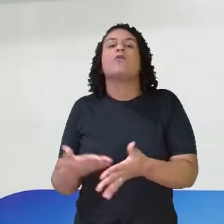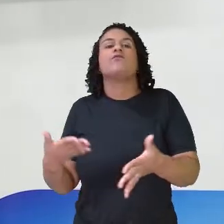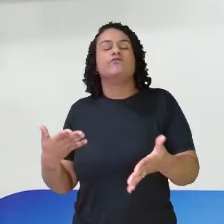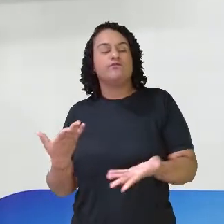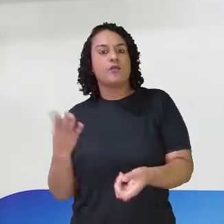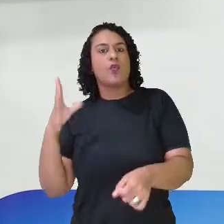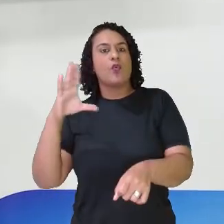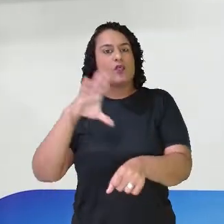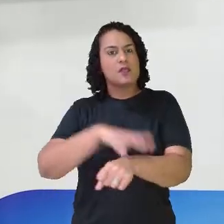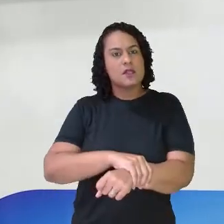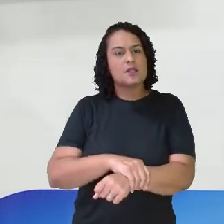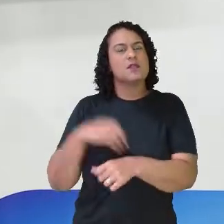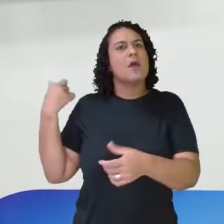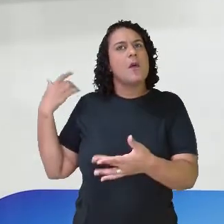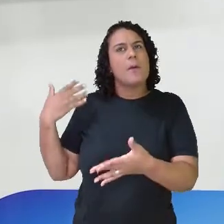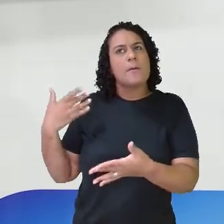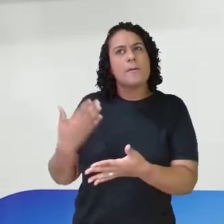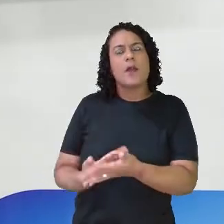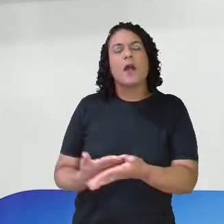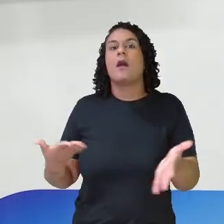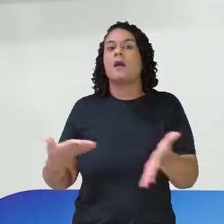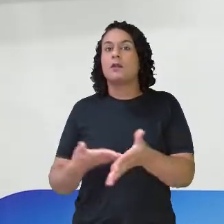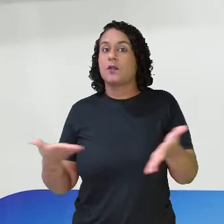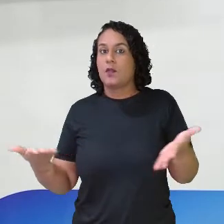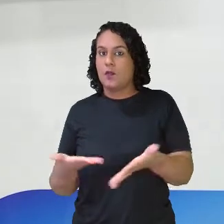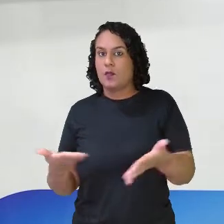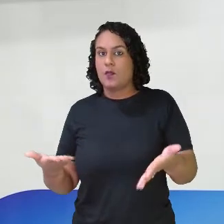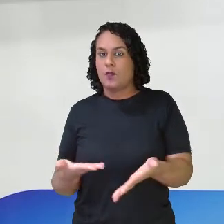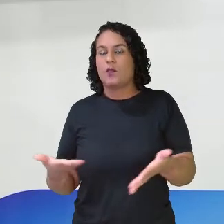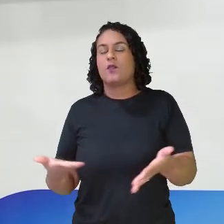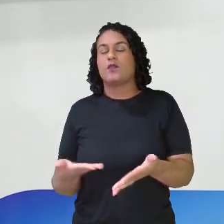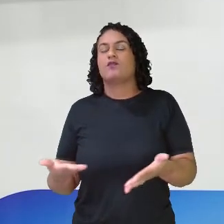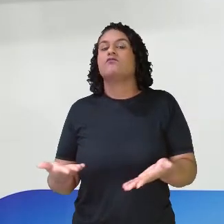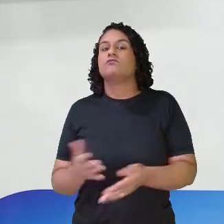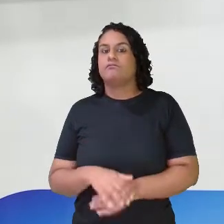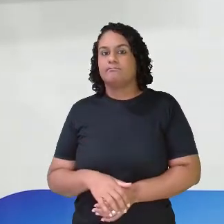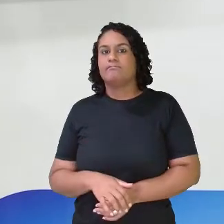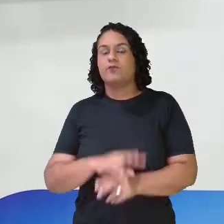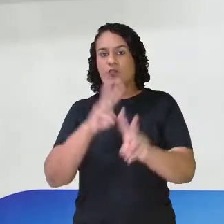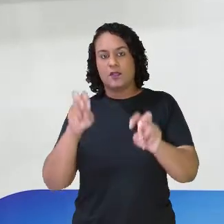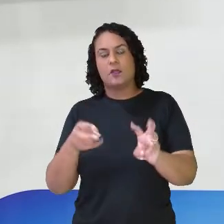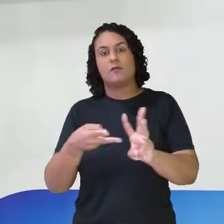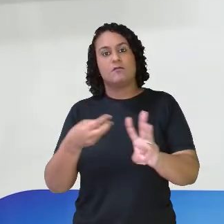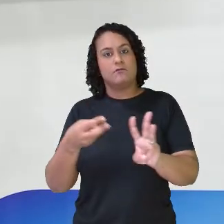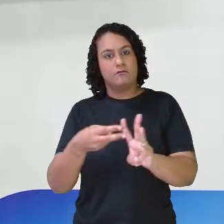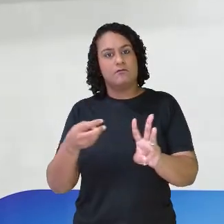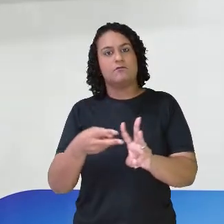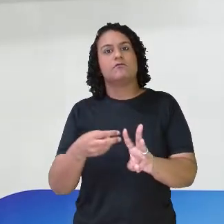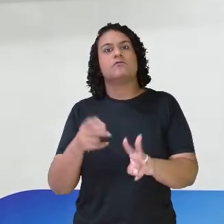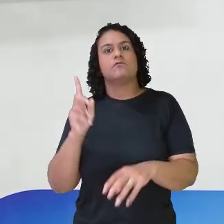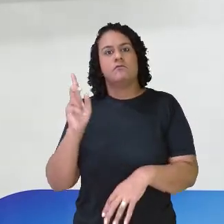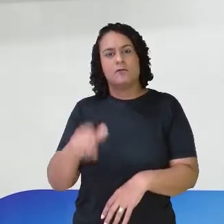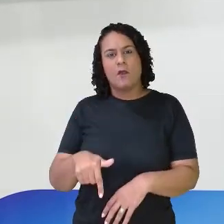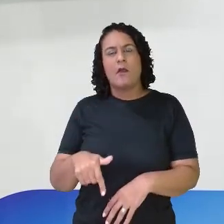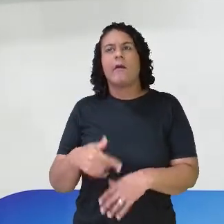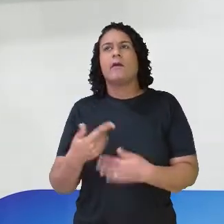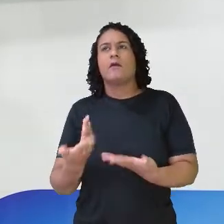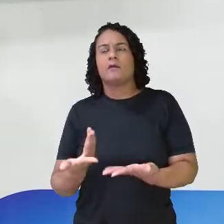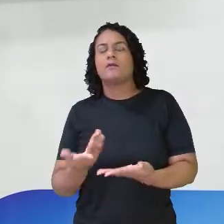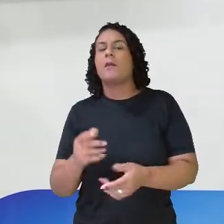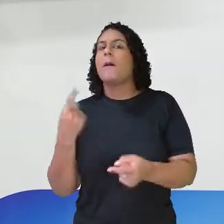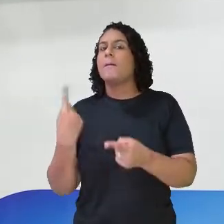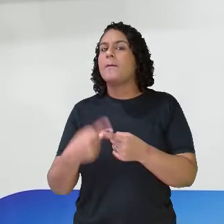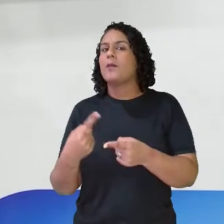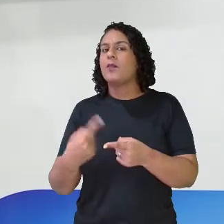né, as questões indígenas vêm sendo trabalhadas. Por quê? Porque o Brasil ele foi invadido e